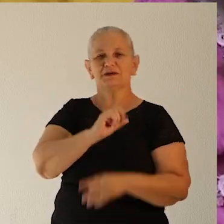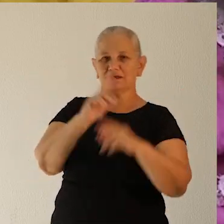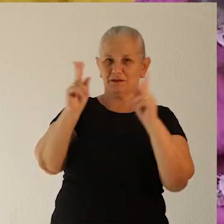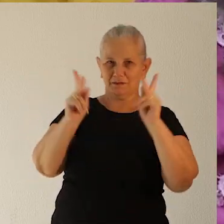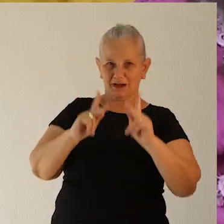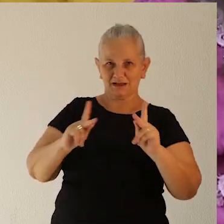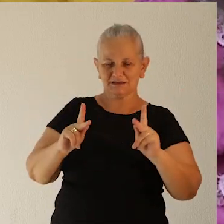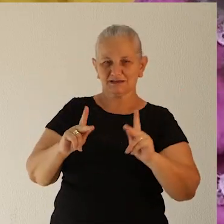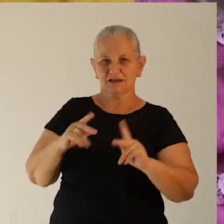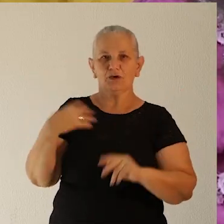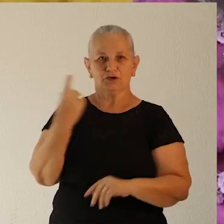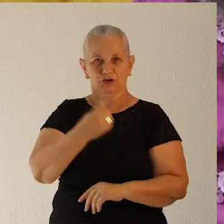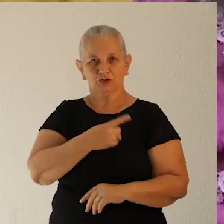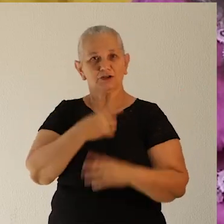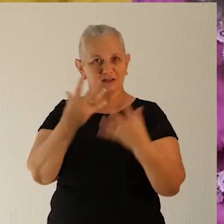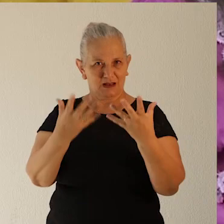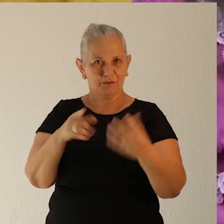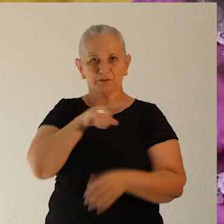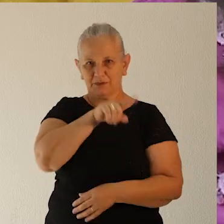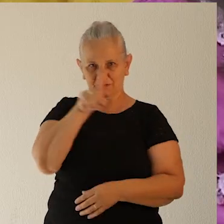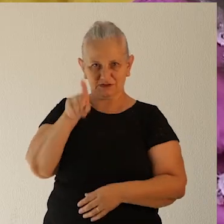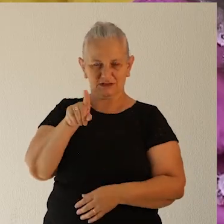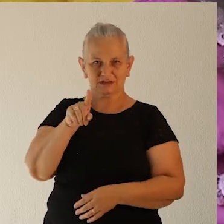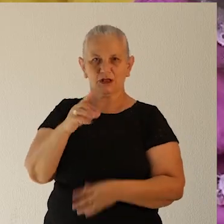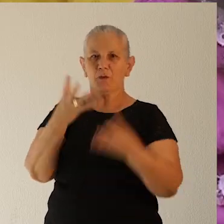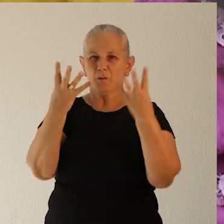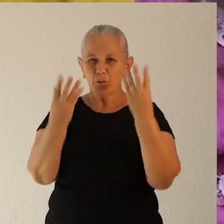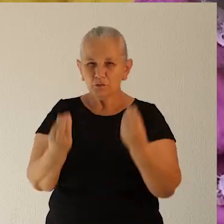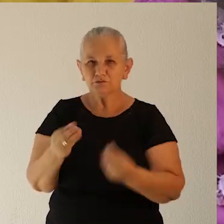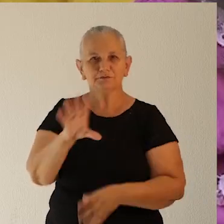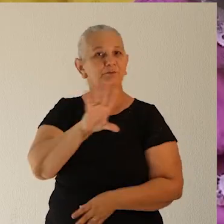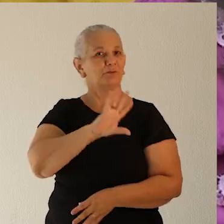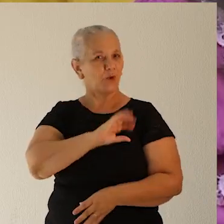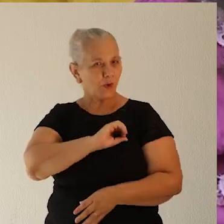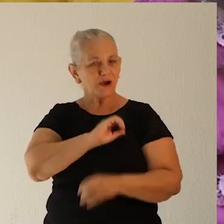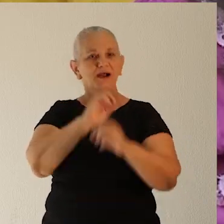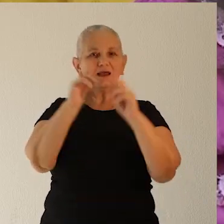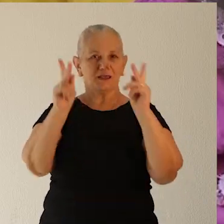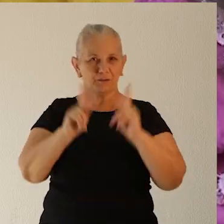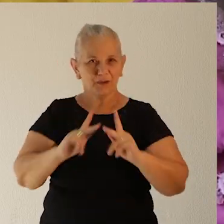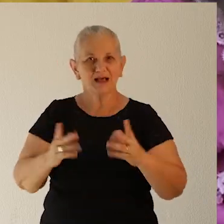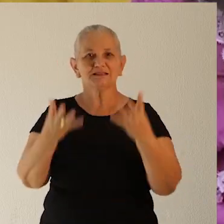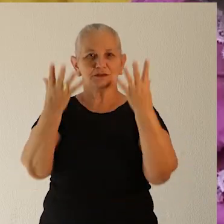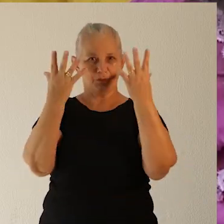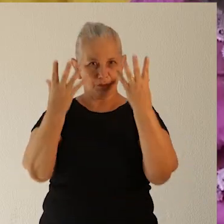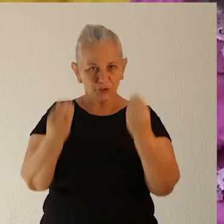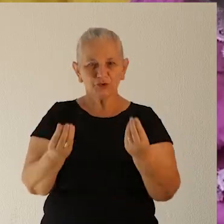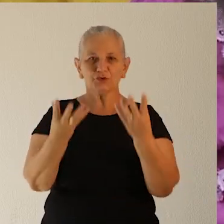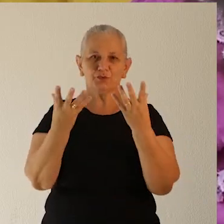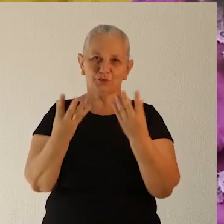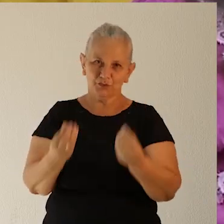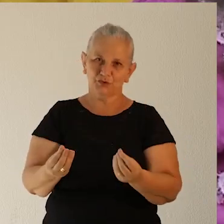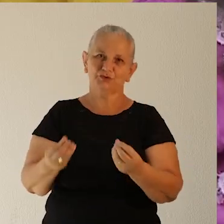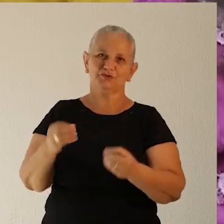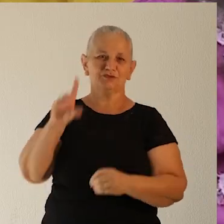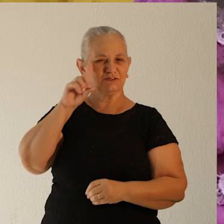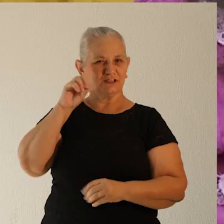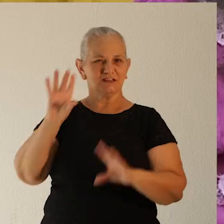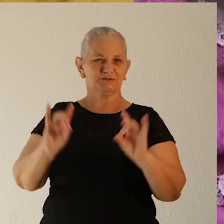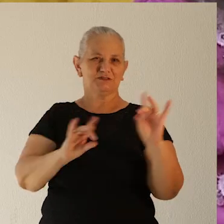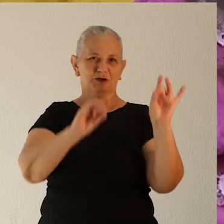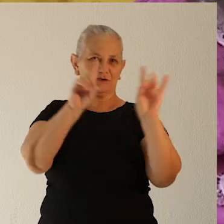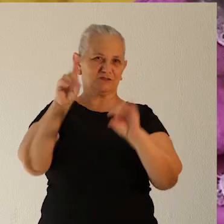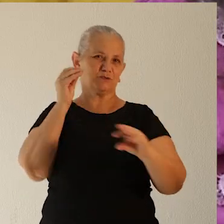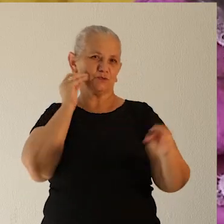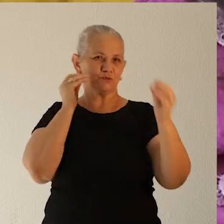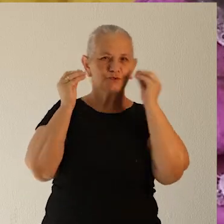deseja também para vocês, a Clauzinha, muito amor, muita paz e muita, muita arte na vida de vocês, tá bom? Então, um beijo para vocês.